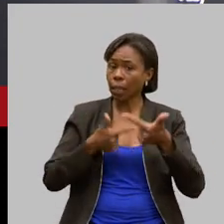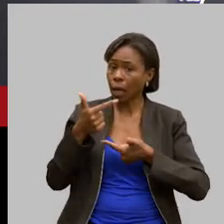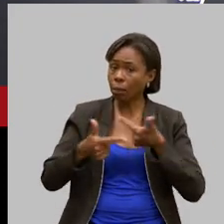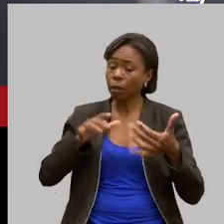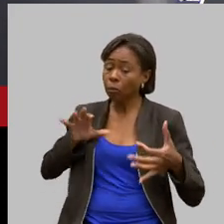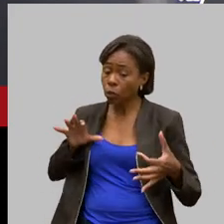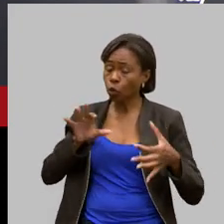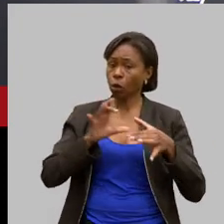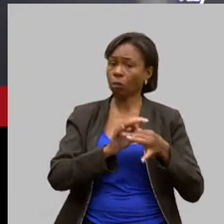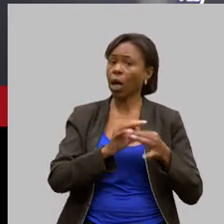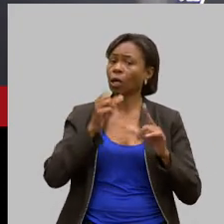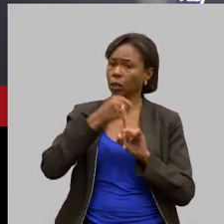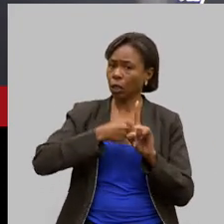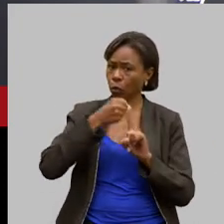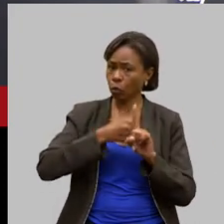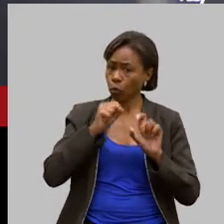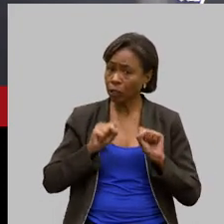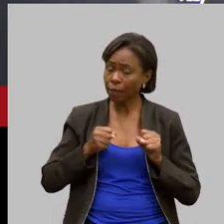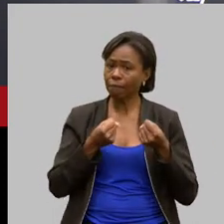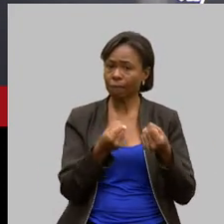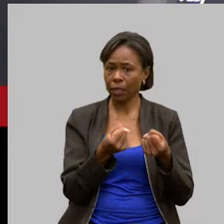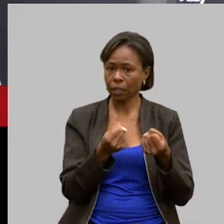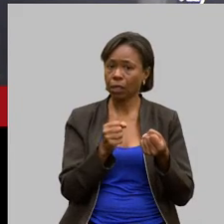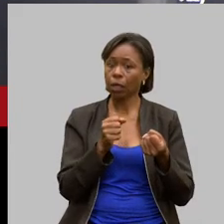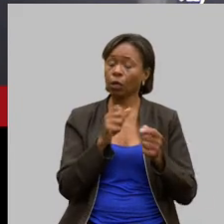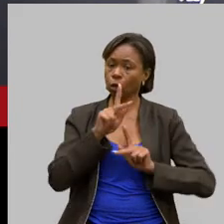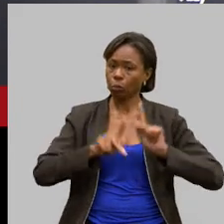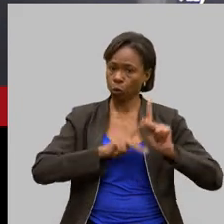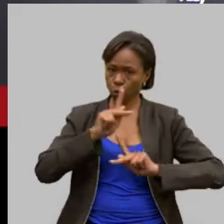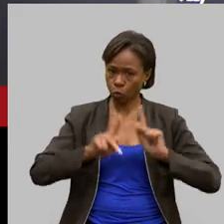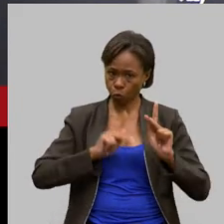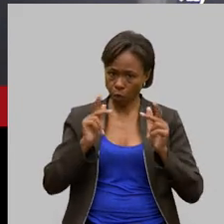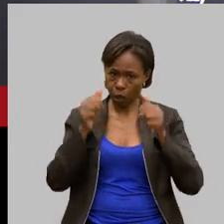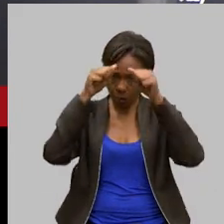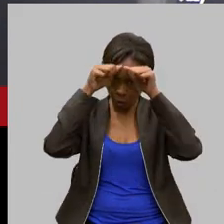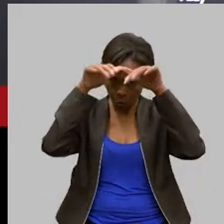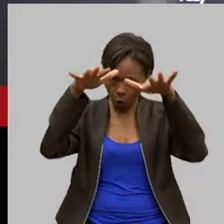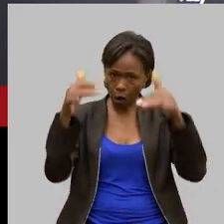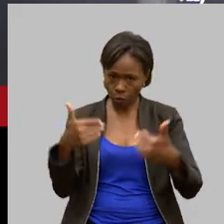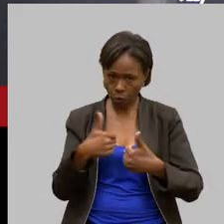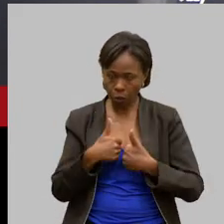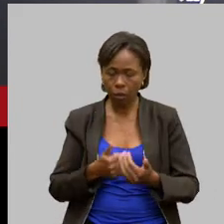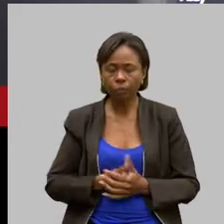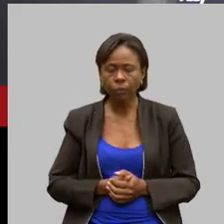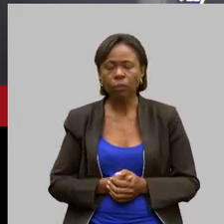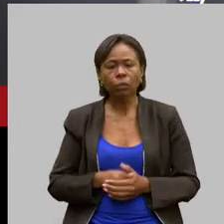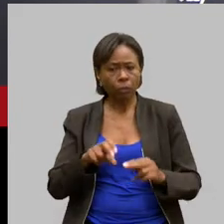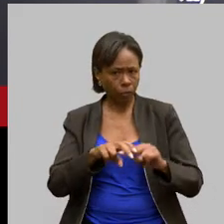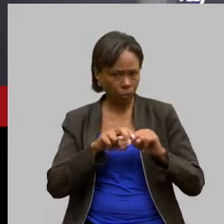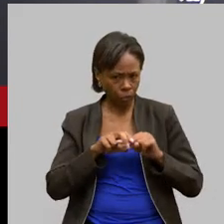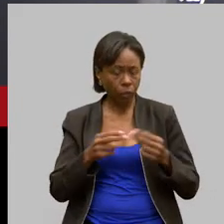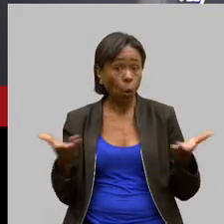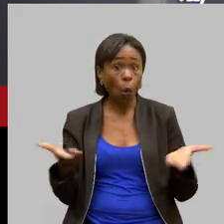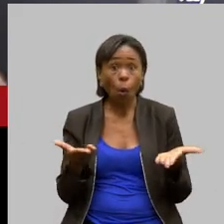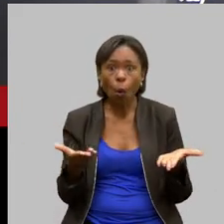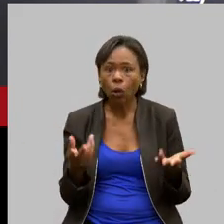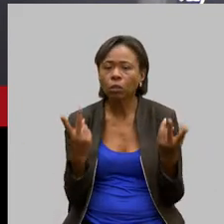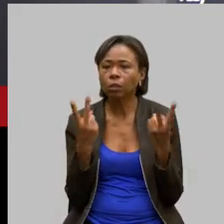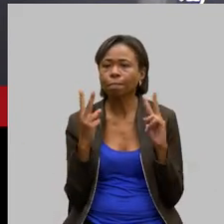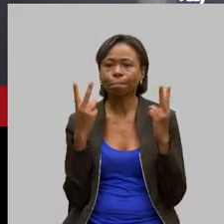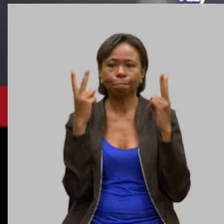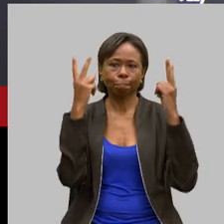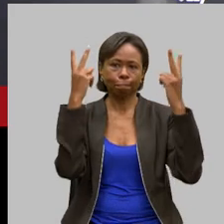na luta e defesa dos direitos da população autista para isso a mobilização hoje foi uma grande Vitória que